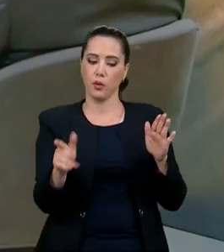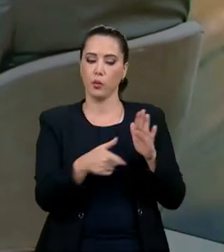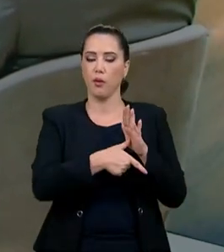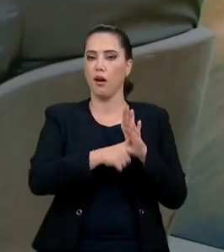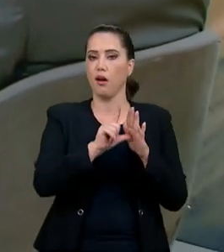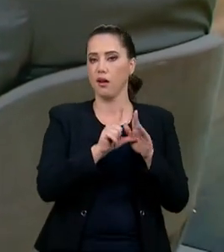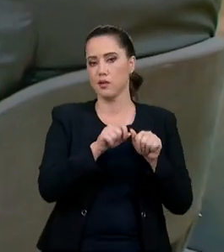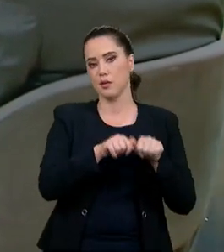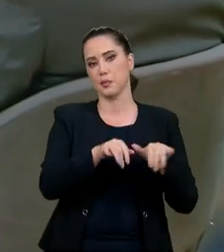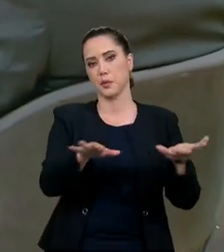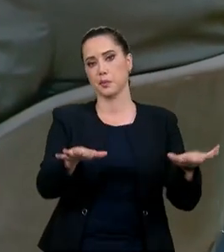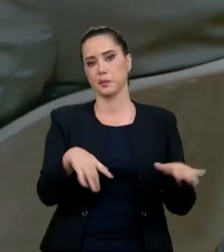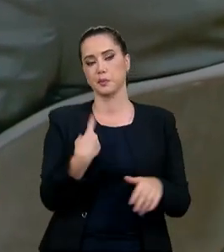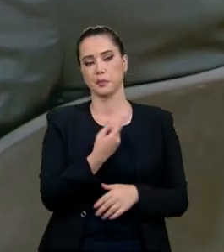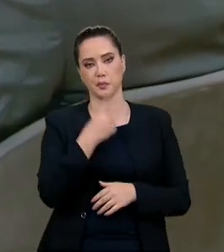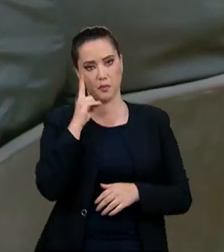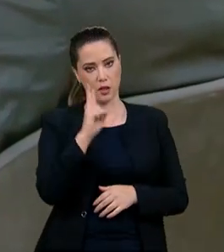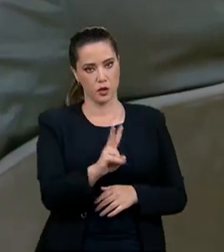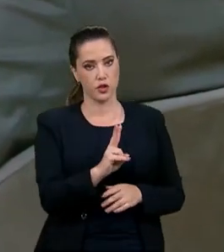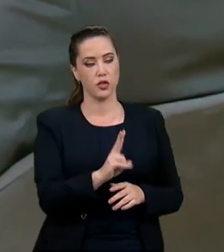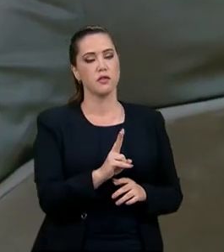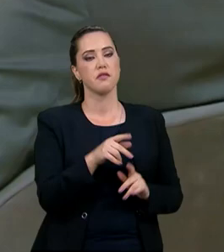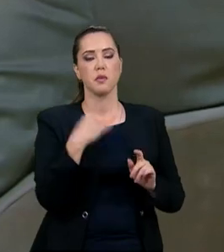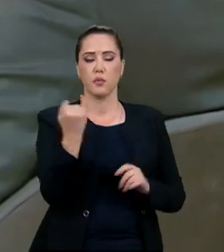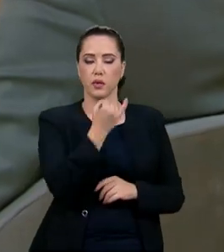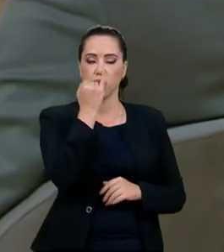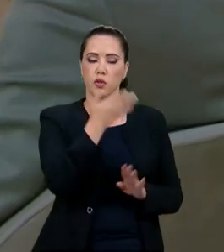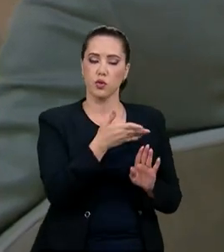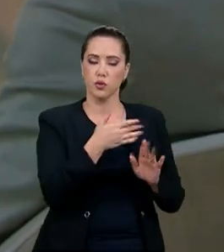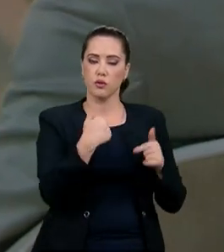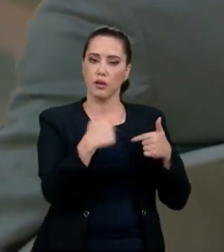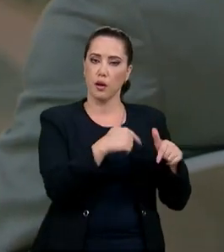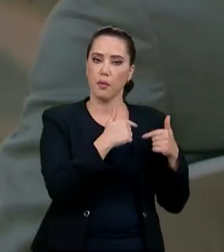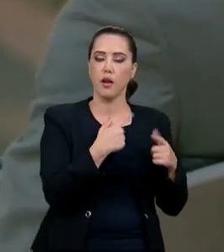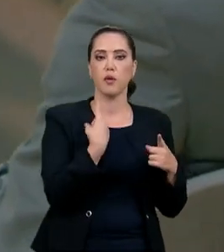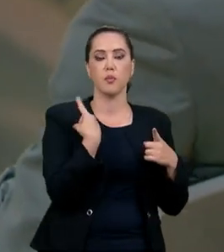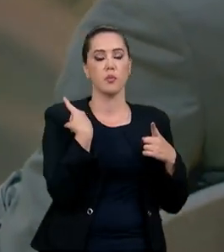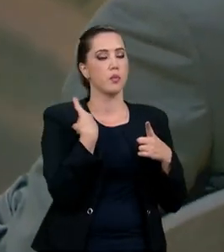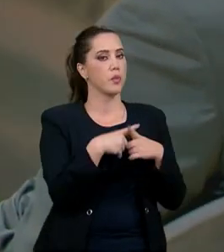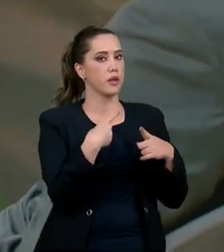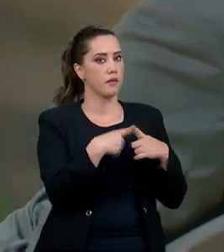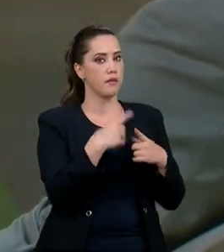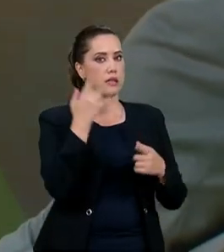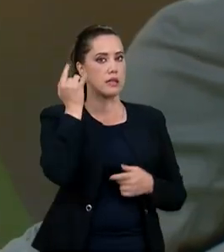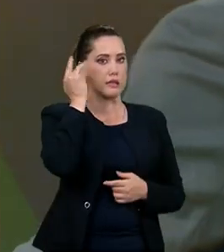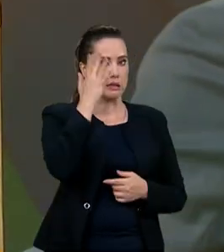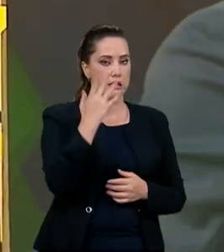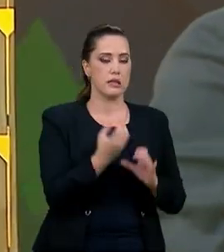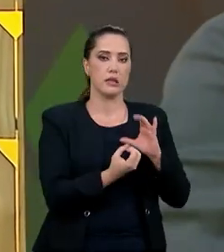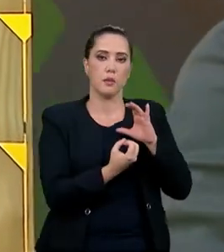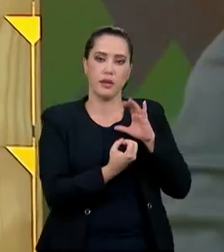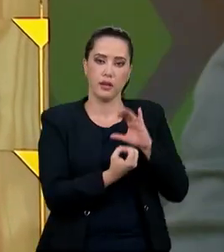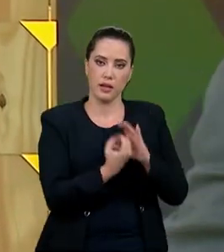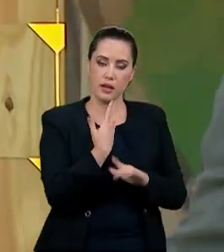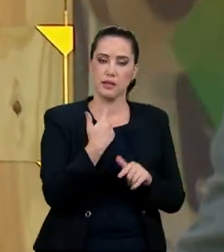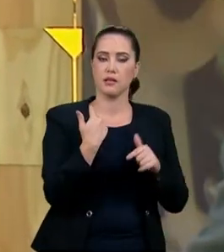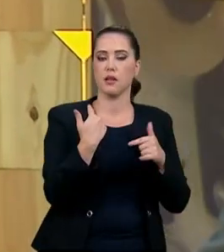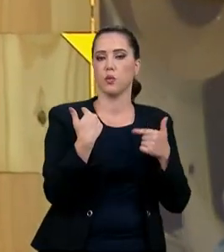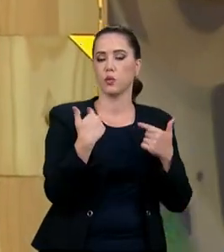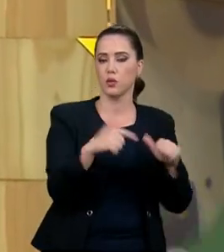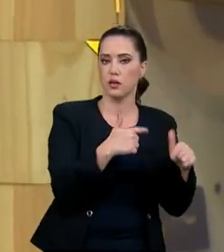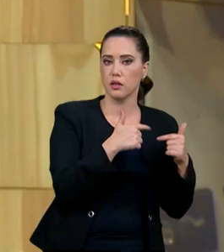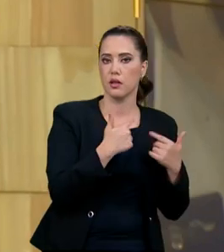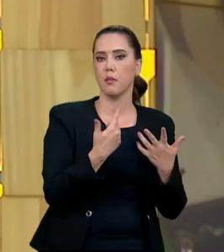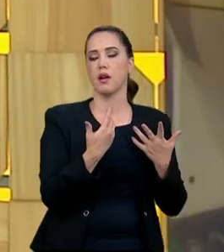esse sucesso, esse processo de geração de empresas, justamente por todas as facilitações que têm acontecido, tanto para a criação das empresas,